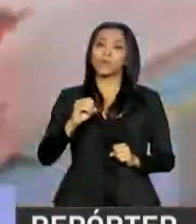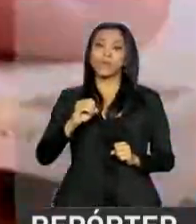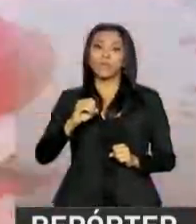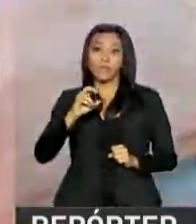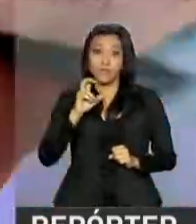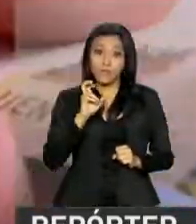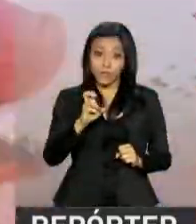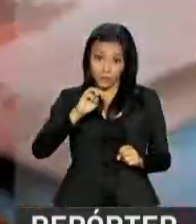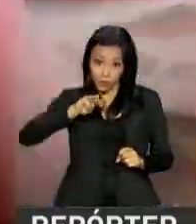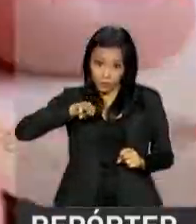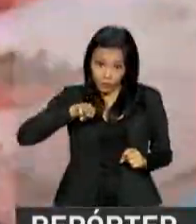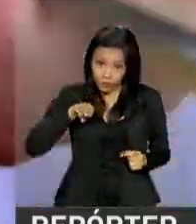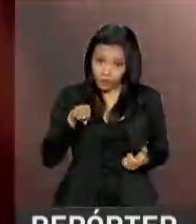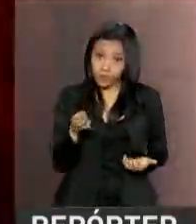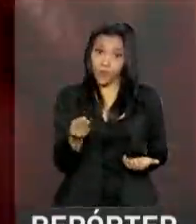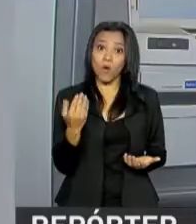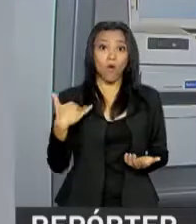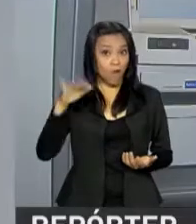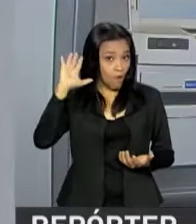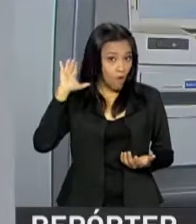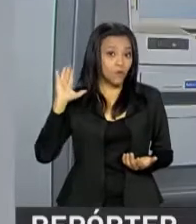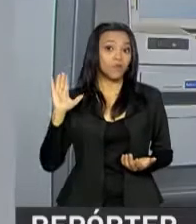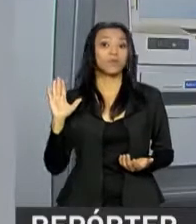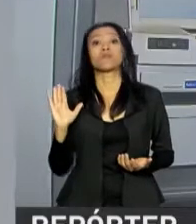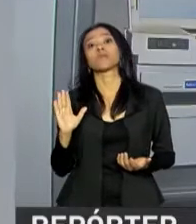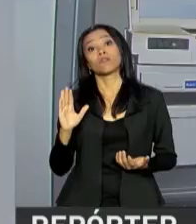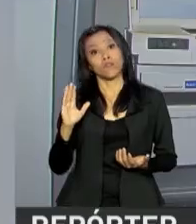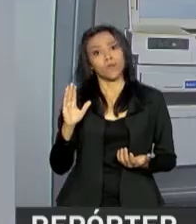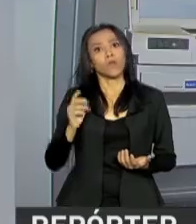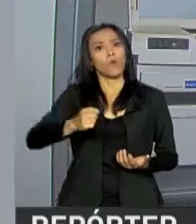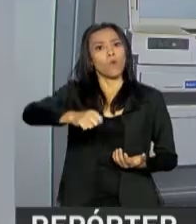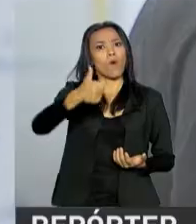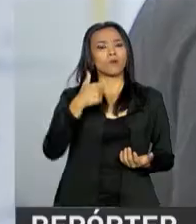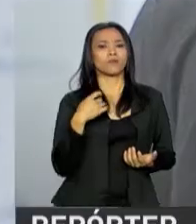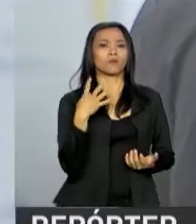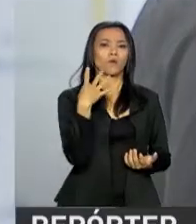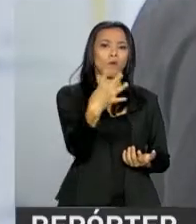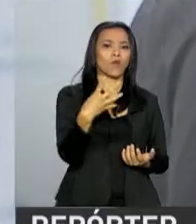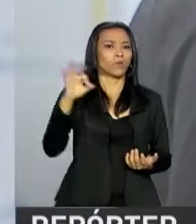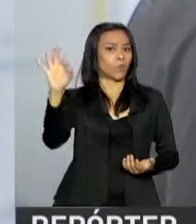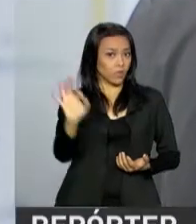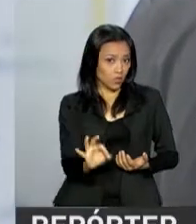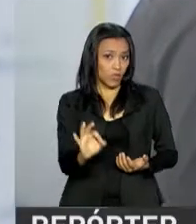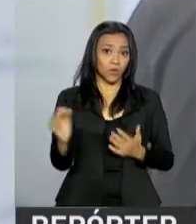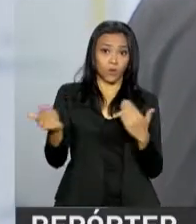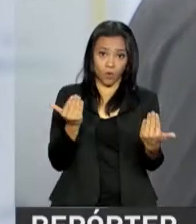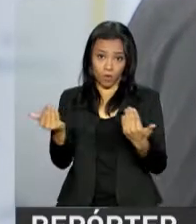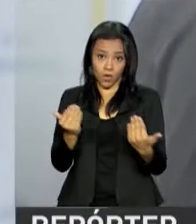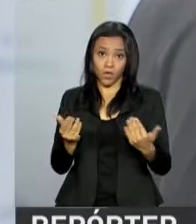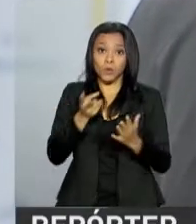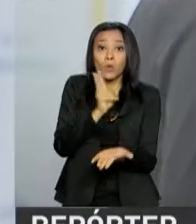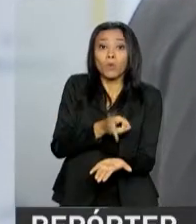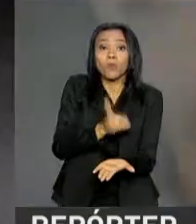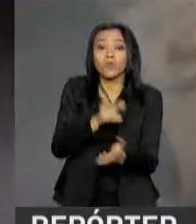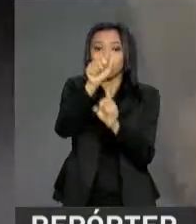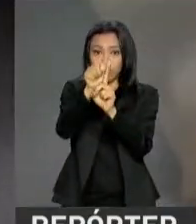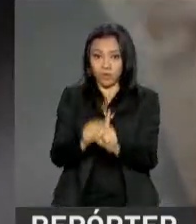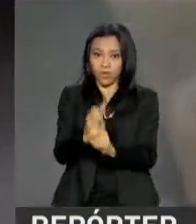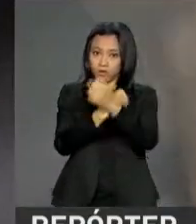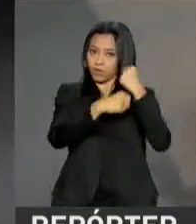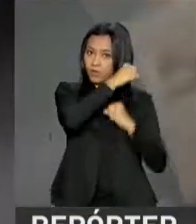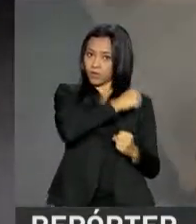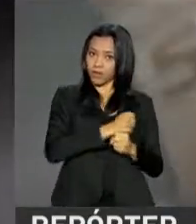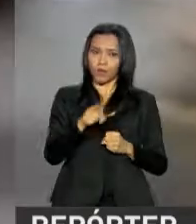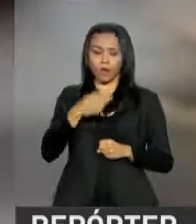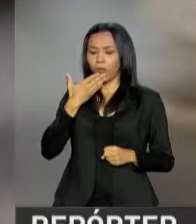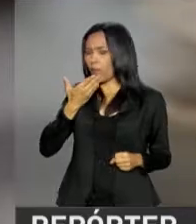659 milhões de reais em março, uma alta de quase 4% em relação ao mesmo mês do ano passado. É o